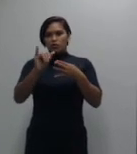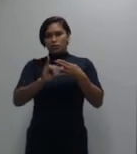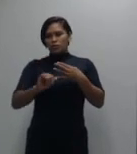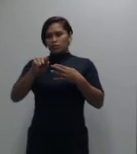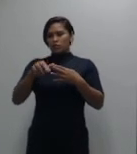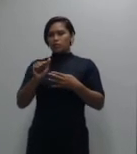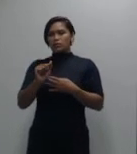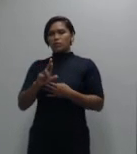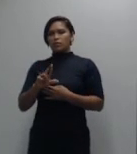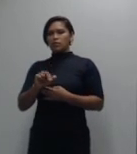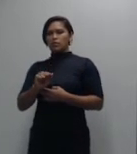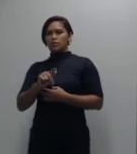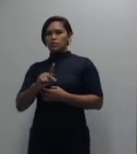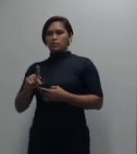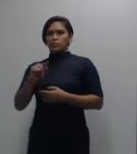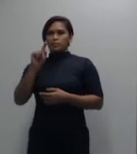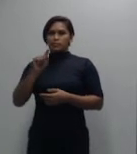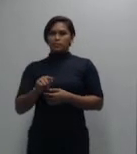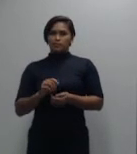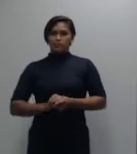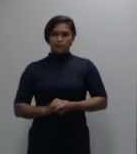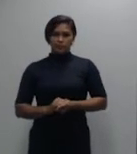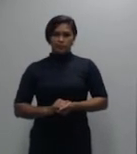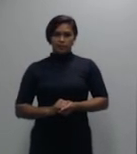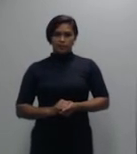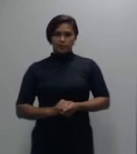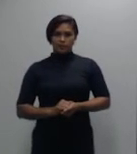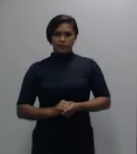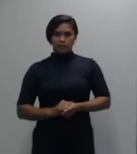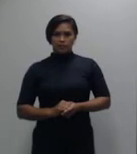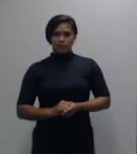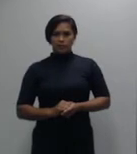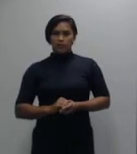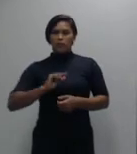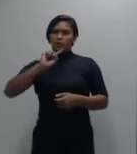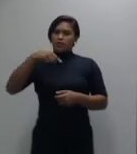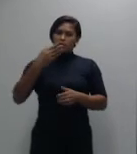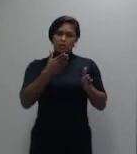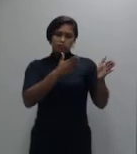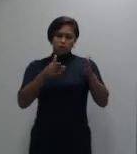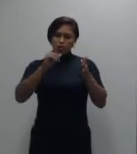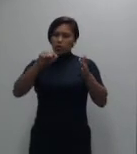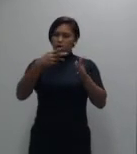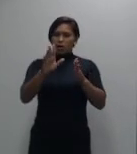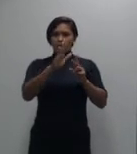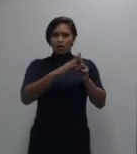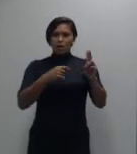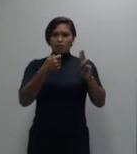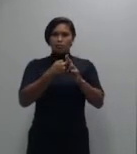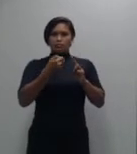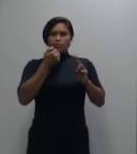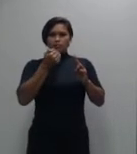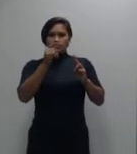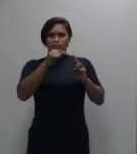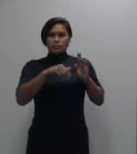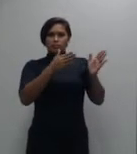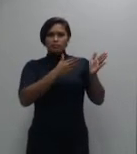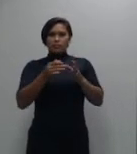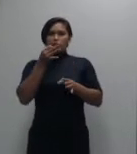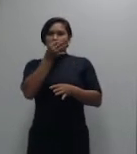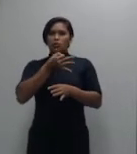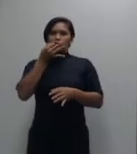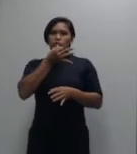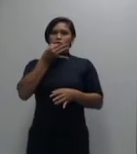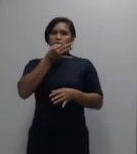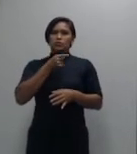horário O que é i.a. tempo depois a parte embargada passou a sustentar que